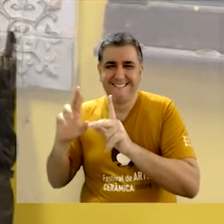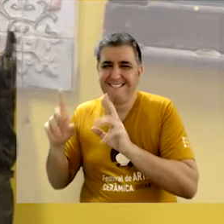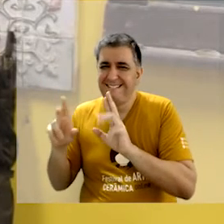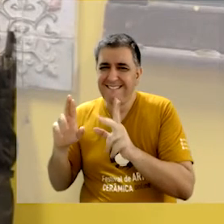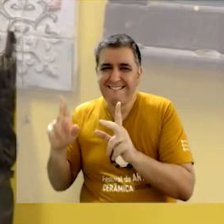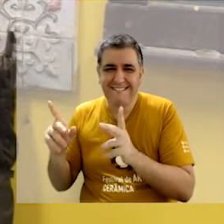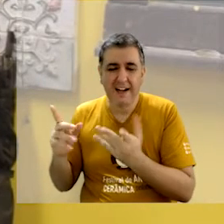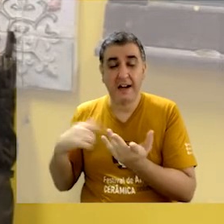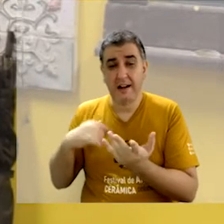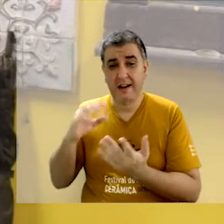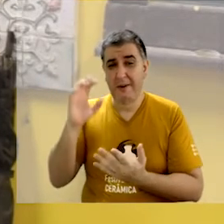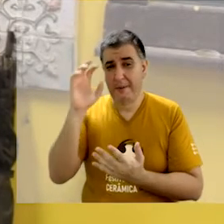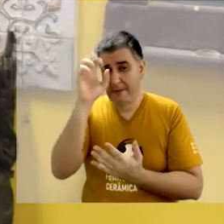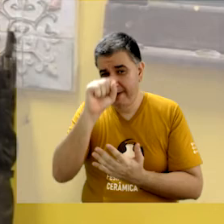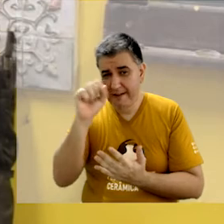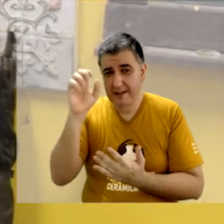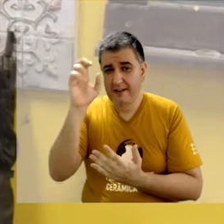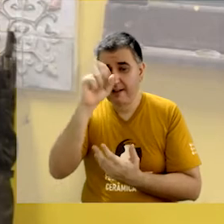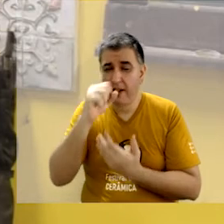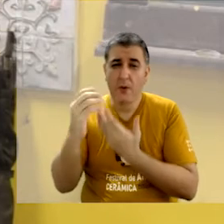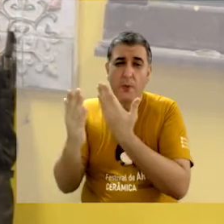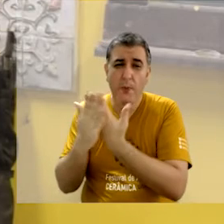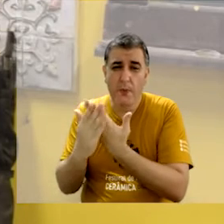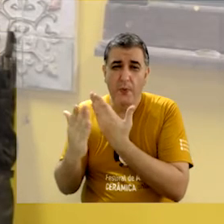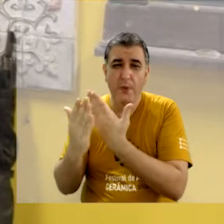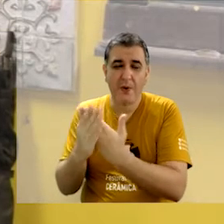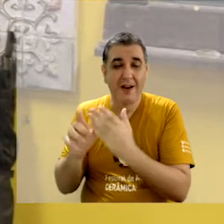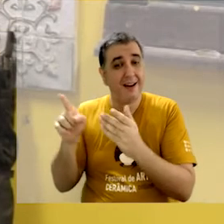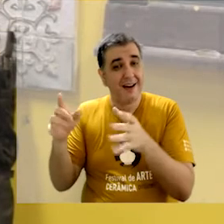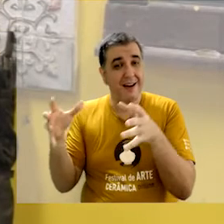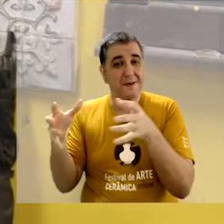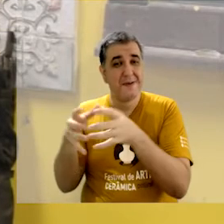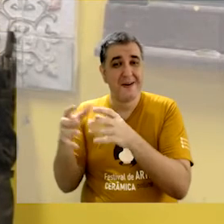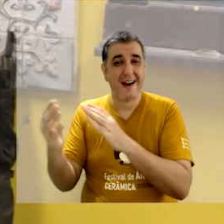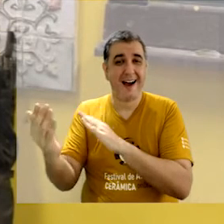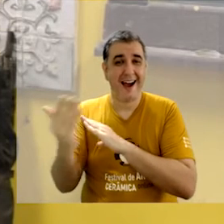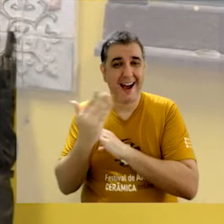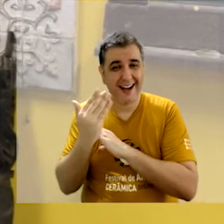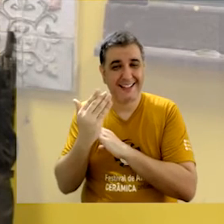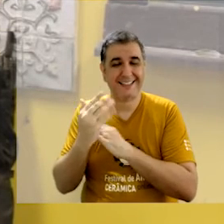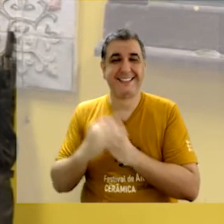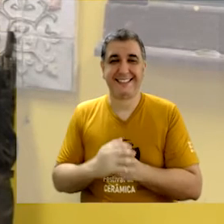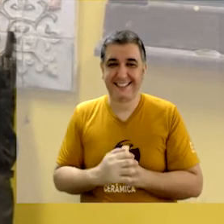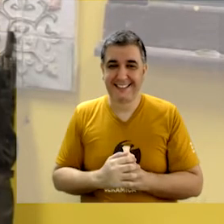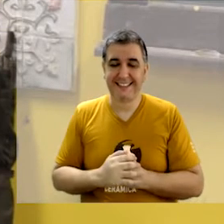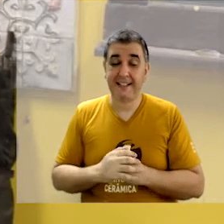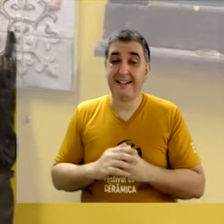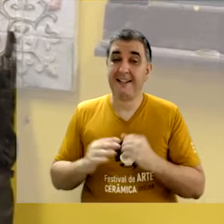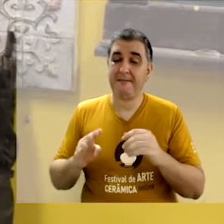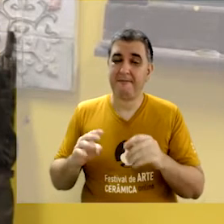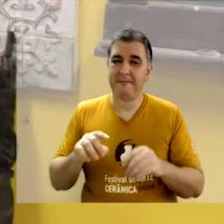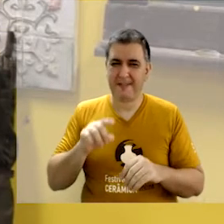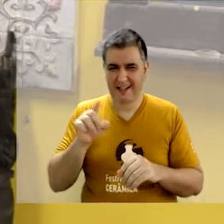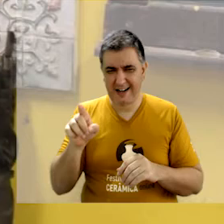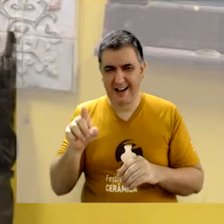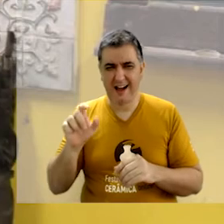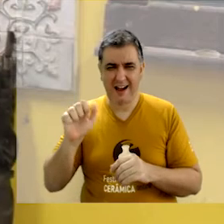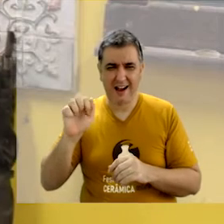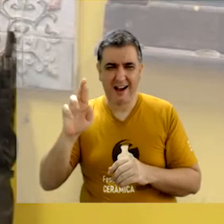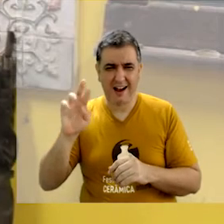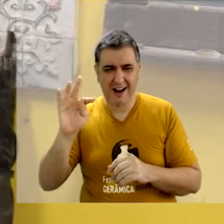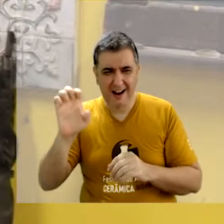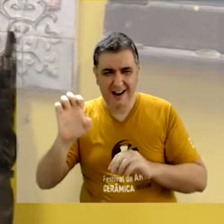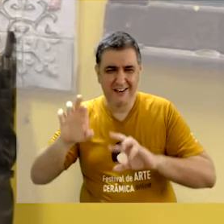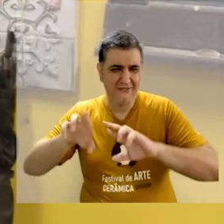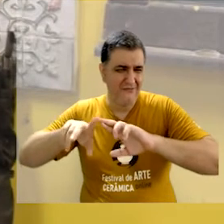primeira performance de um artista. E muitas mídias, né, de arte que a gente fala hoje assim,